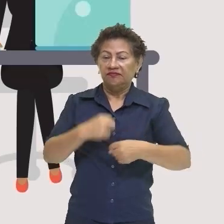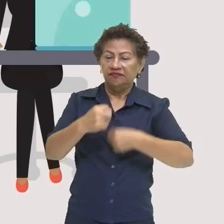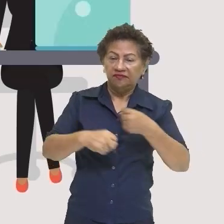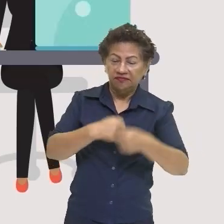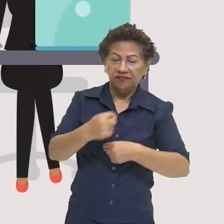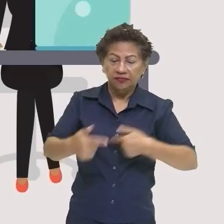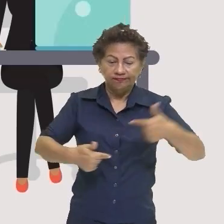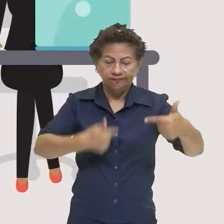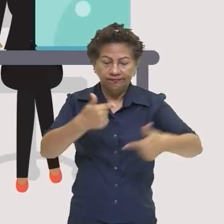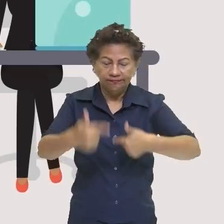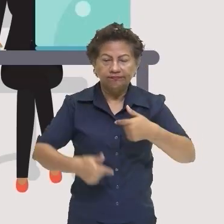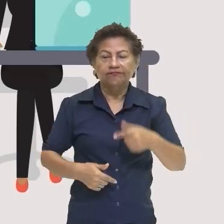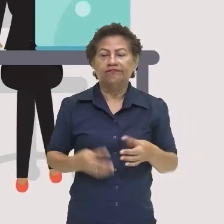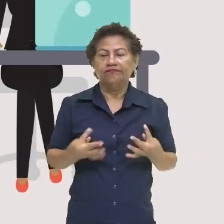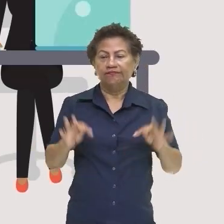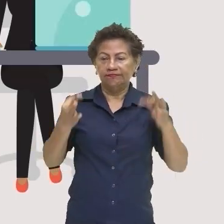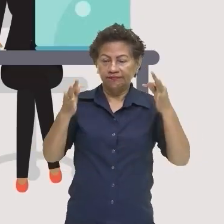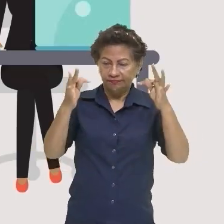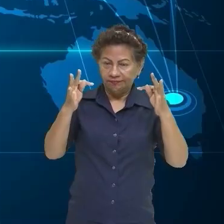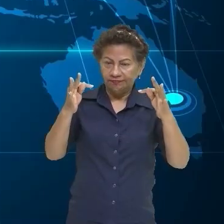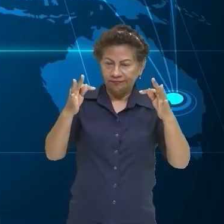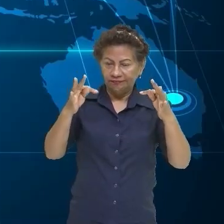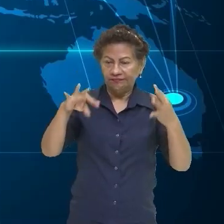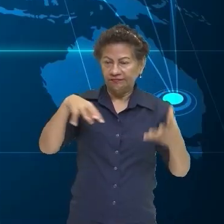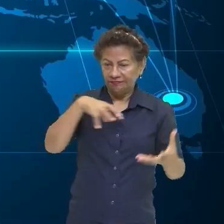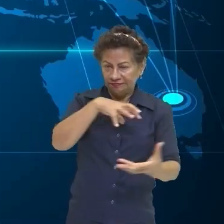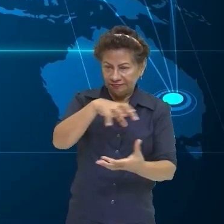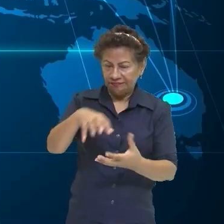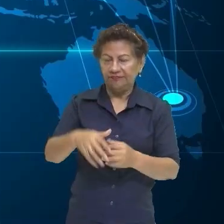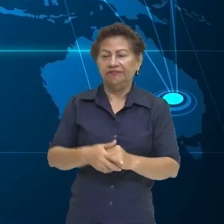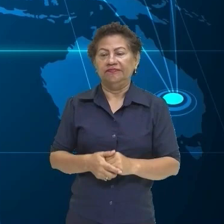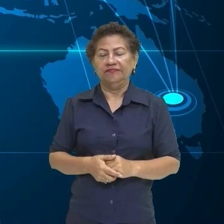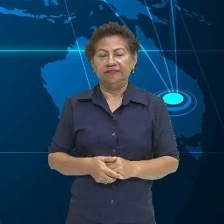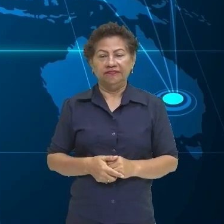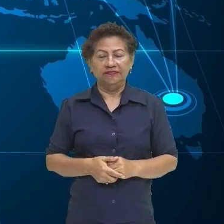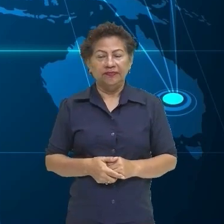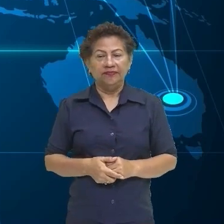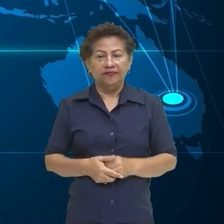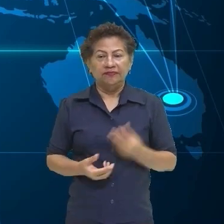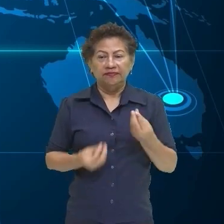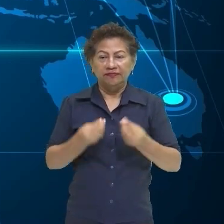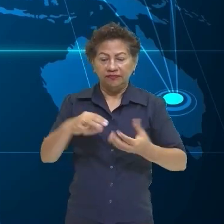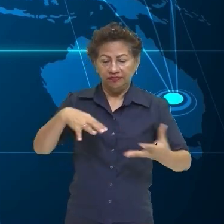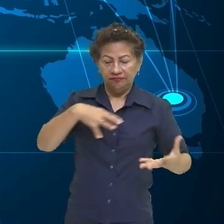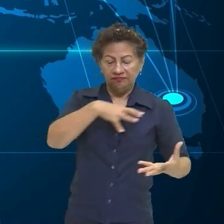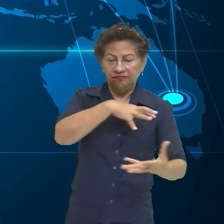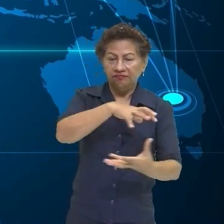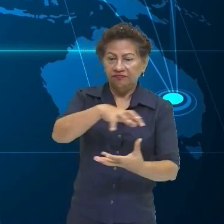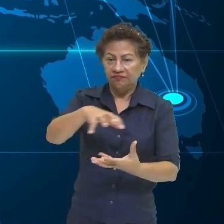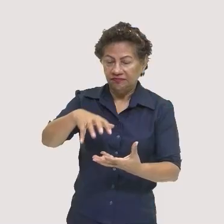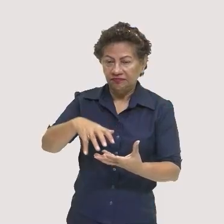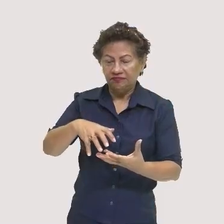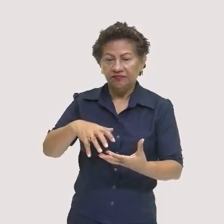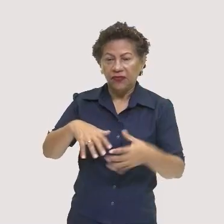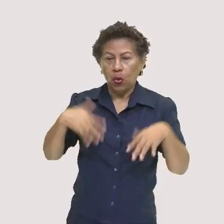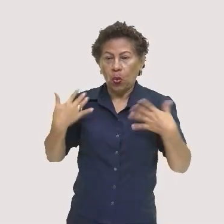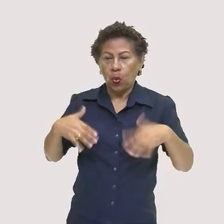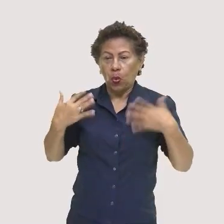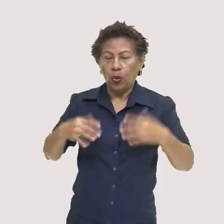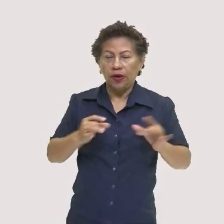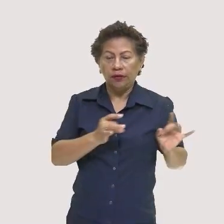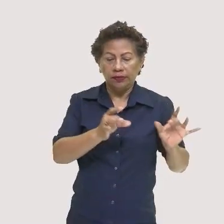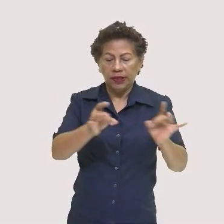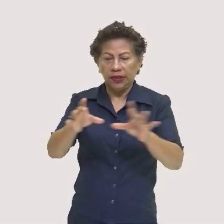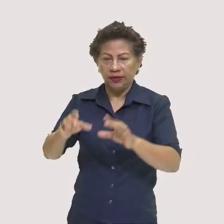e tecnologias ao redor do globo. É basicamente considerar o mundo todo como um grande mercado único.